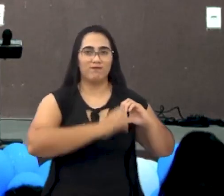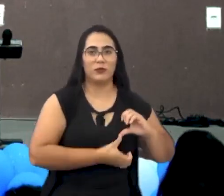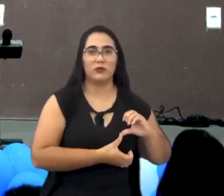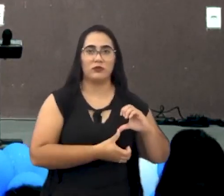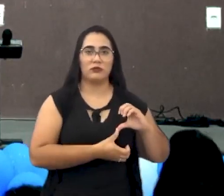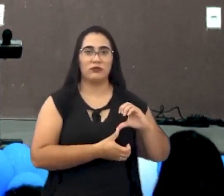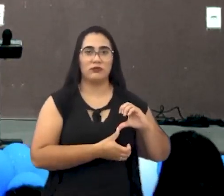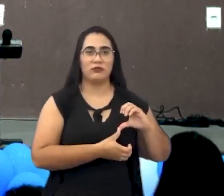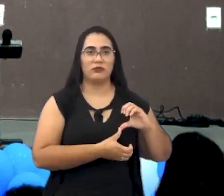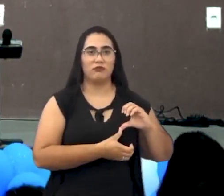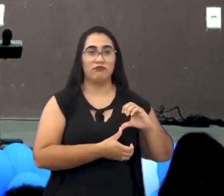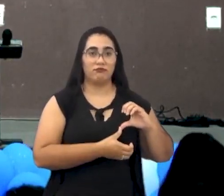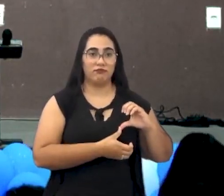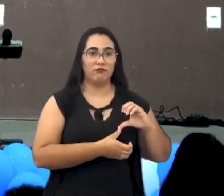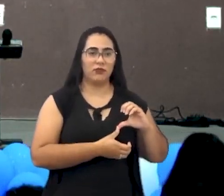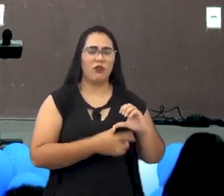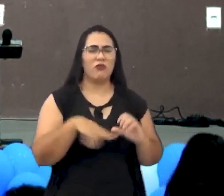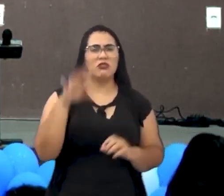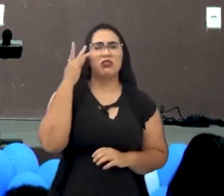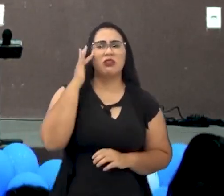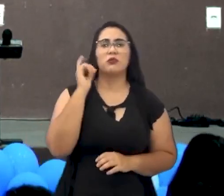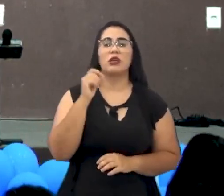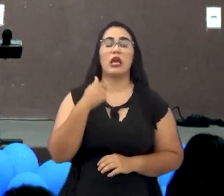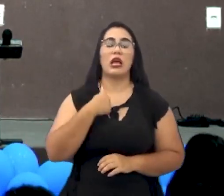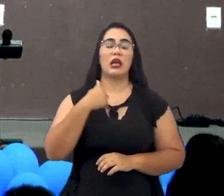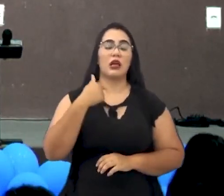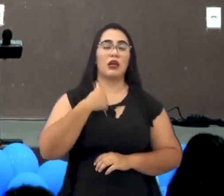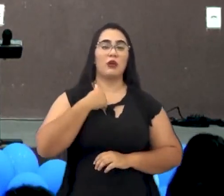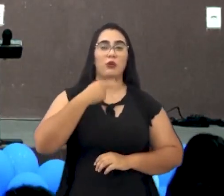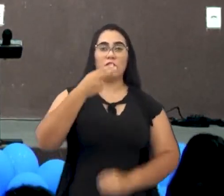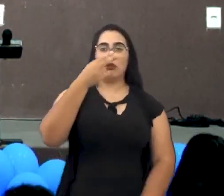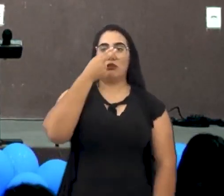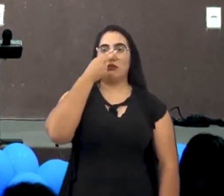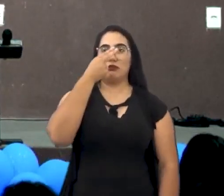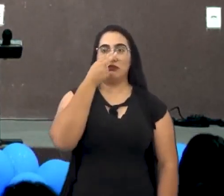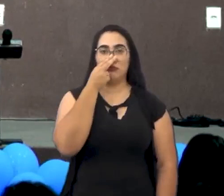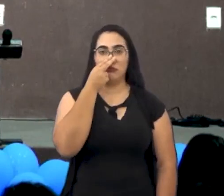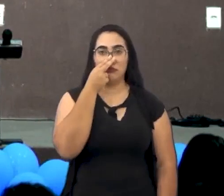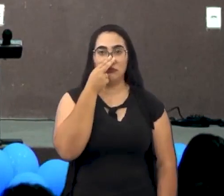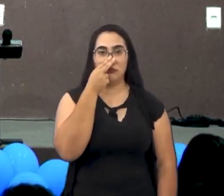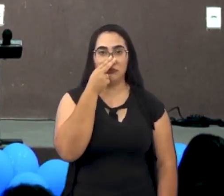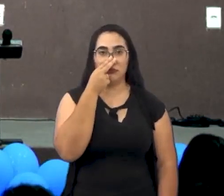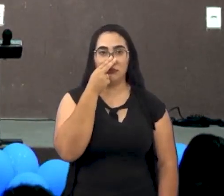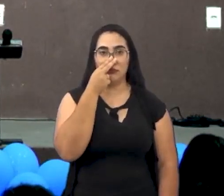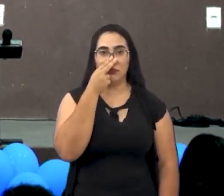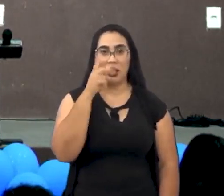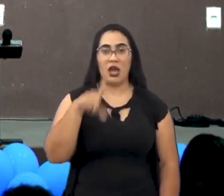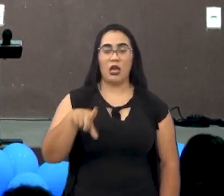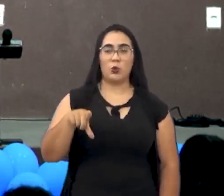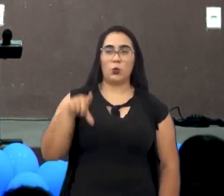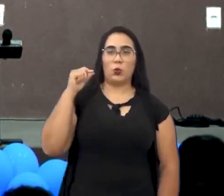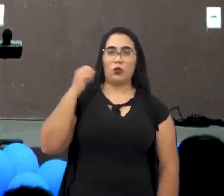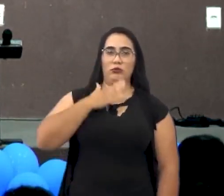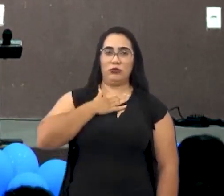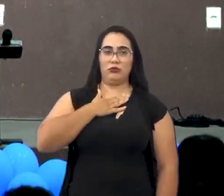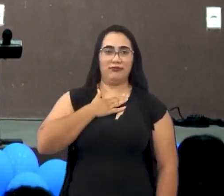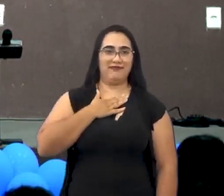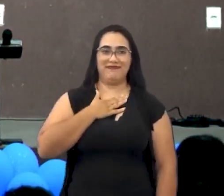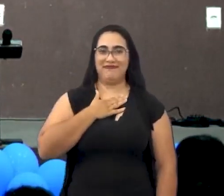Então não ache que ser evangélico é uma escolha.